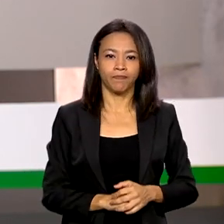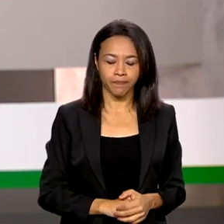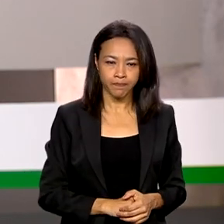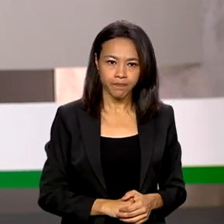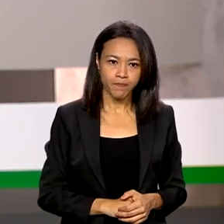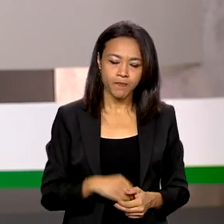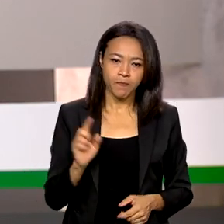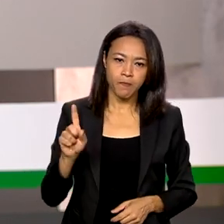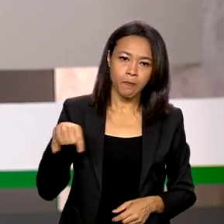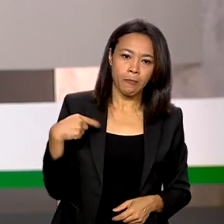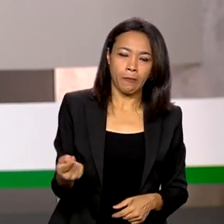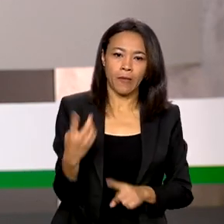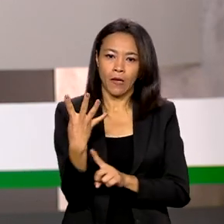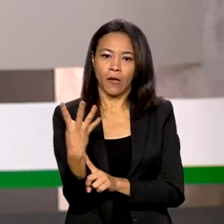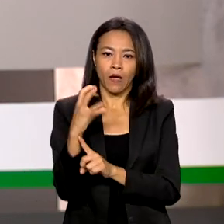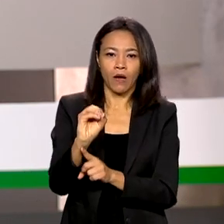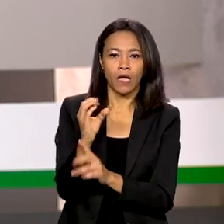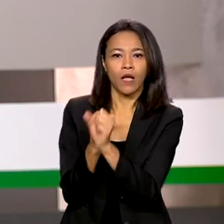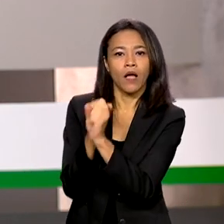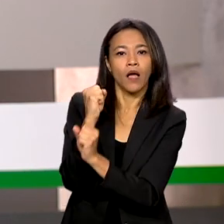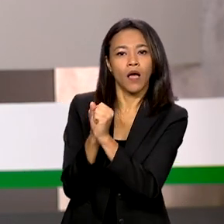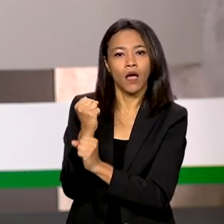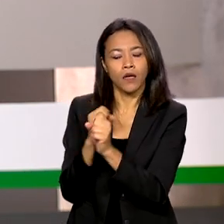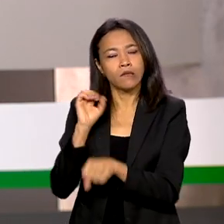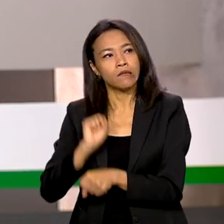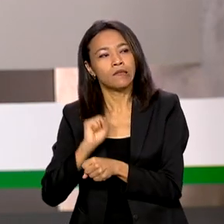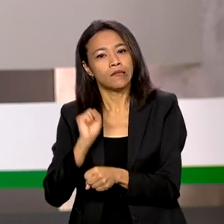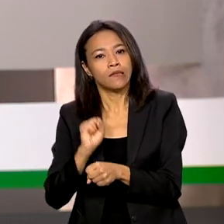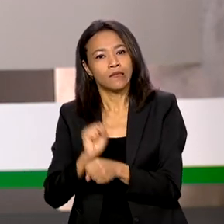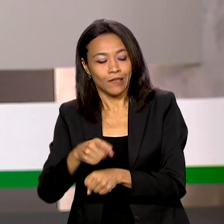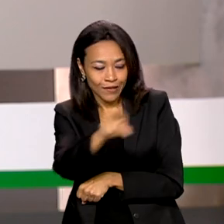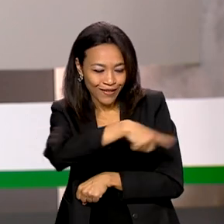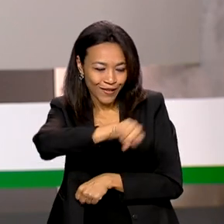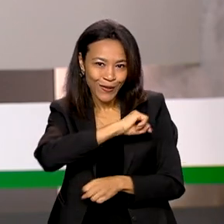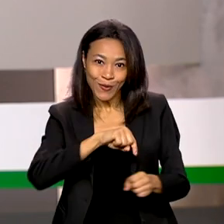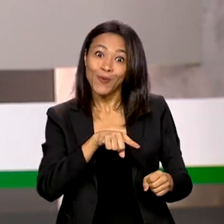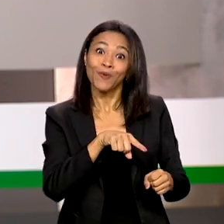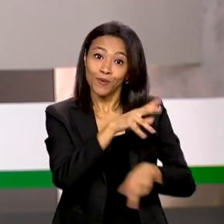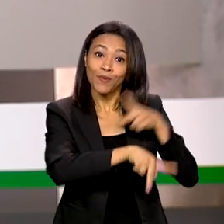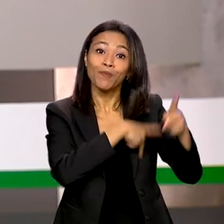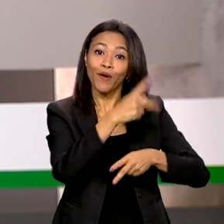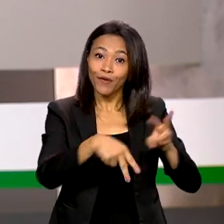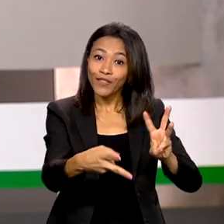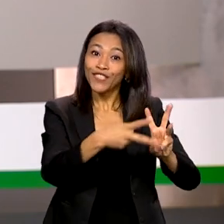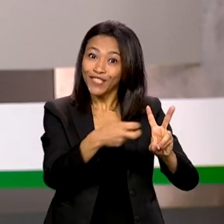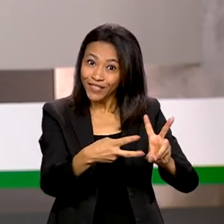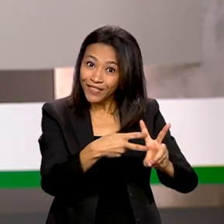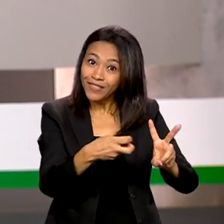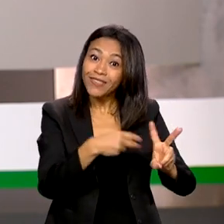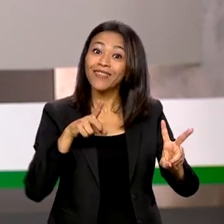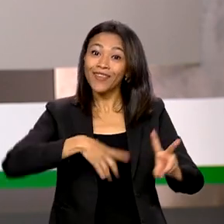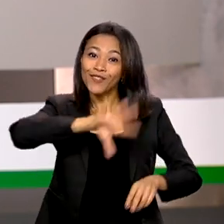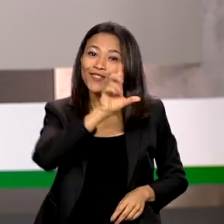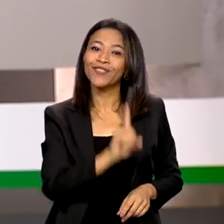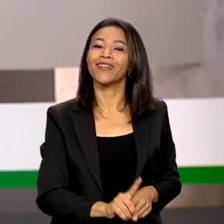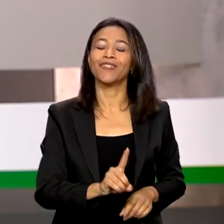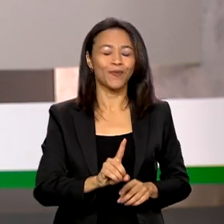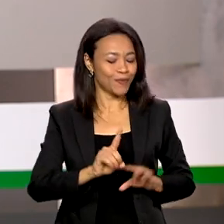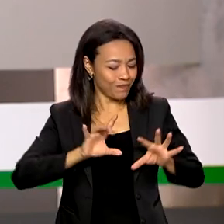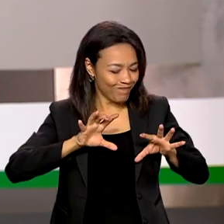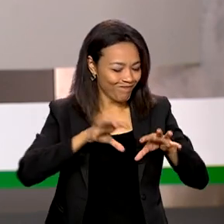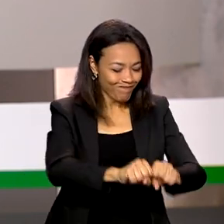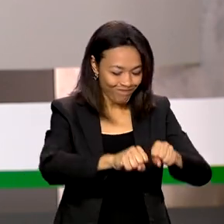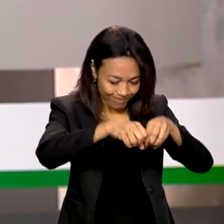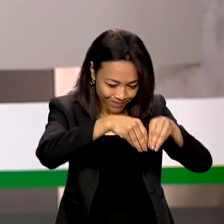Depois de 40 anos de espera, os povos indígenas do Alto Rio Guamá, no Pará, agora têm direito ao uso exclusivo